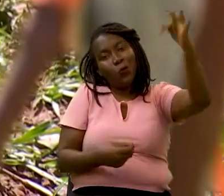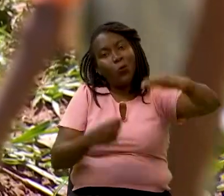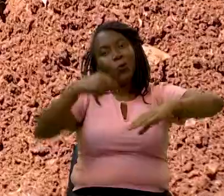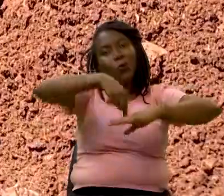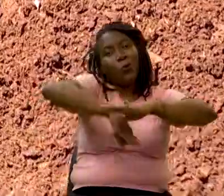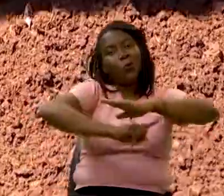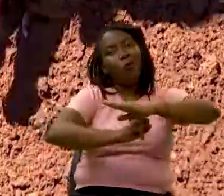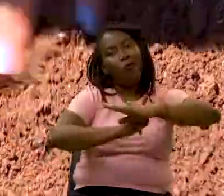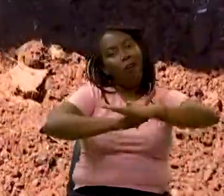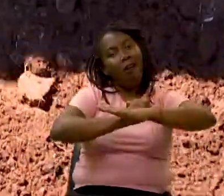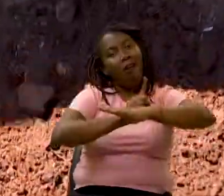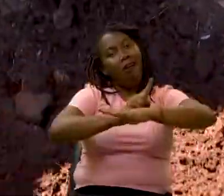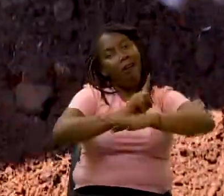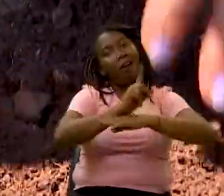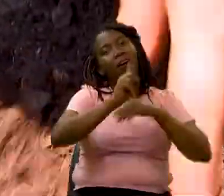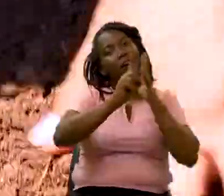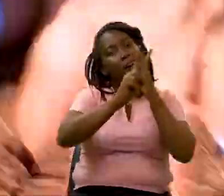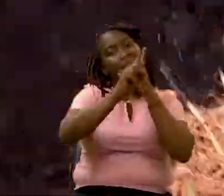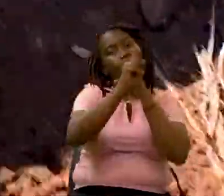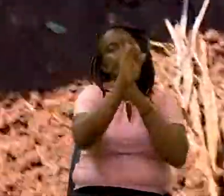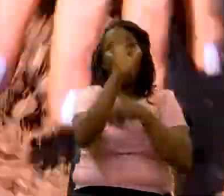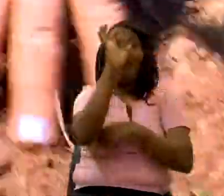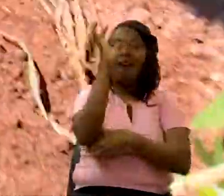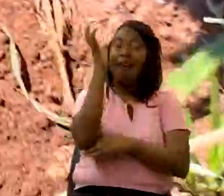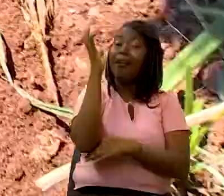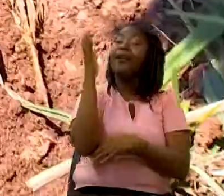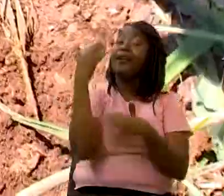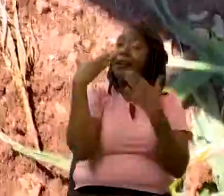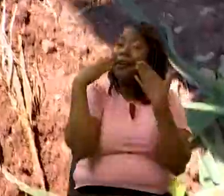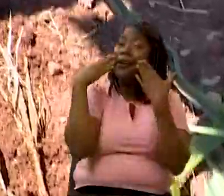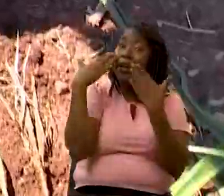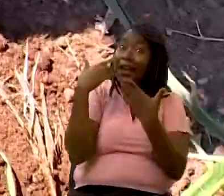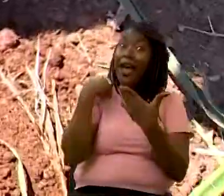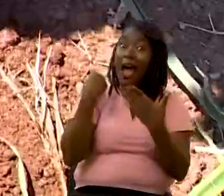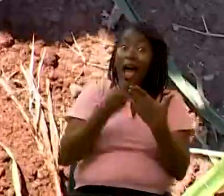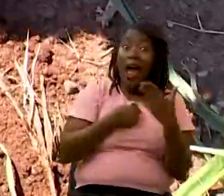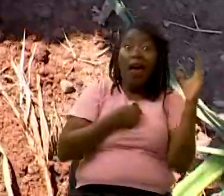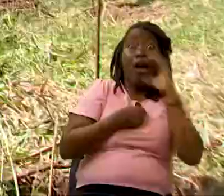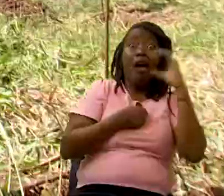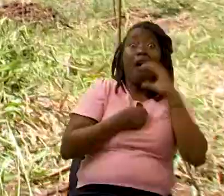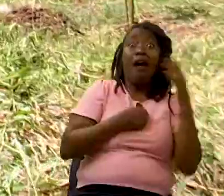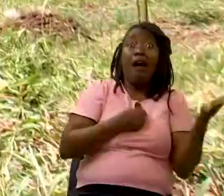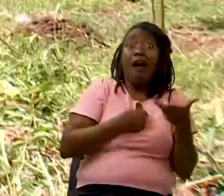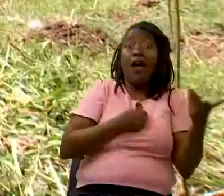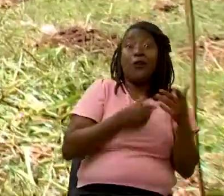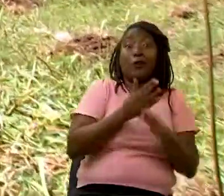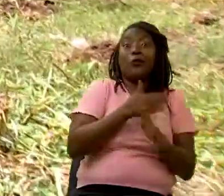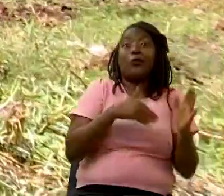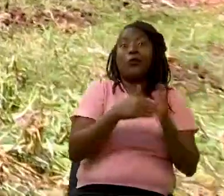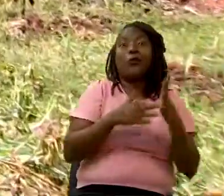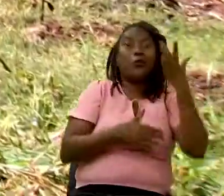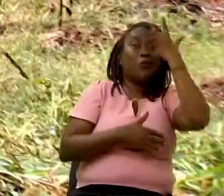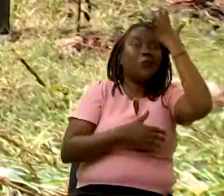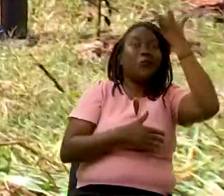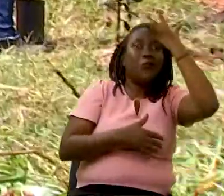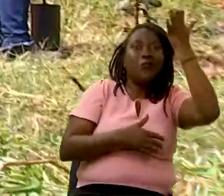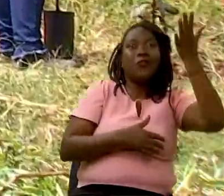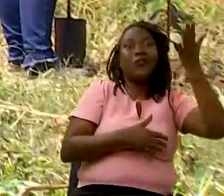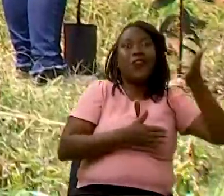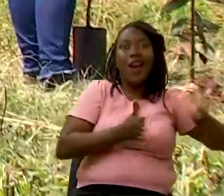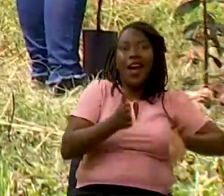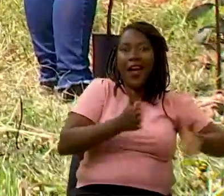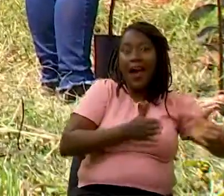mais devagar, né, mais lento. A natureza mostra um pouco isso, né? A gente está tão acelerado, tudo muito